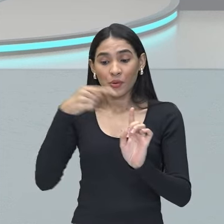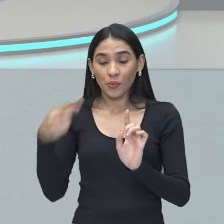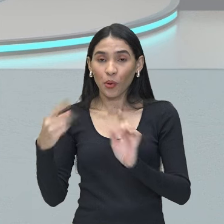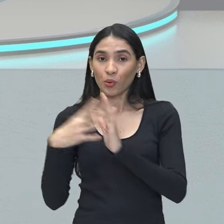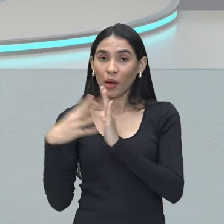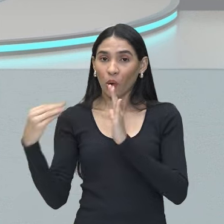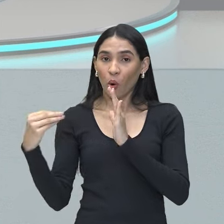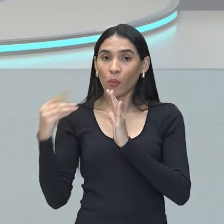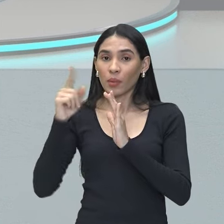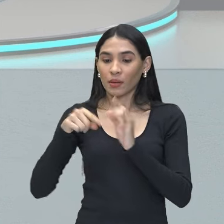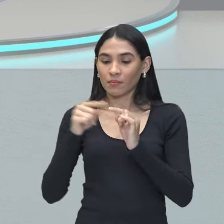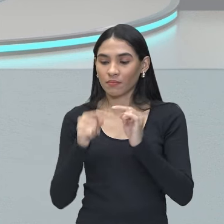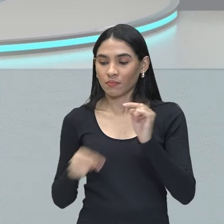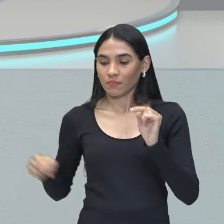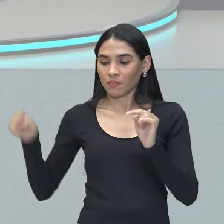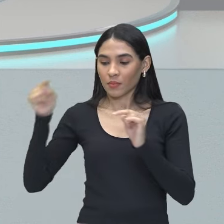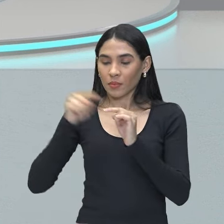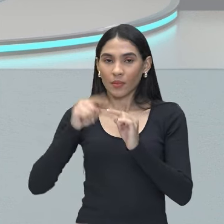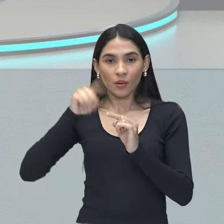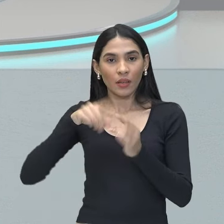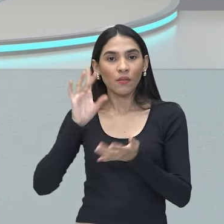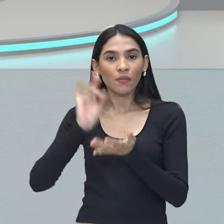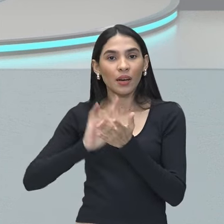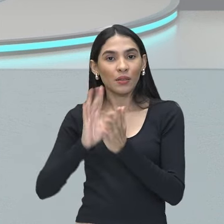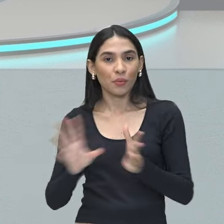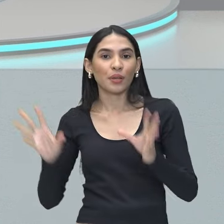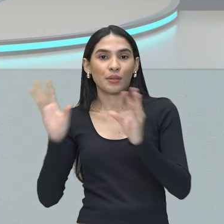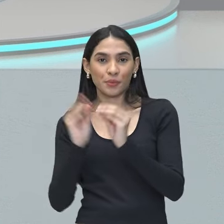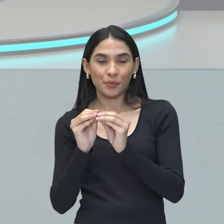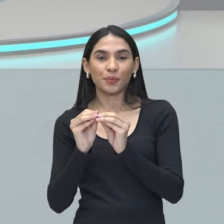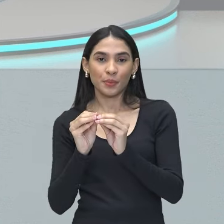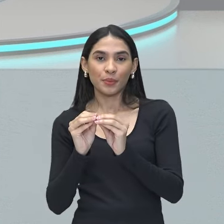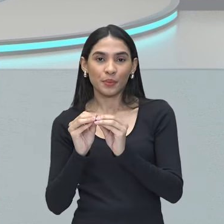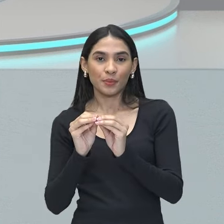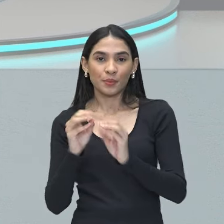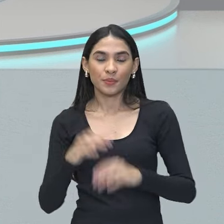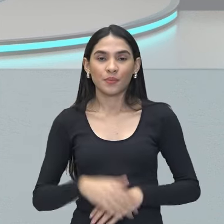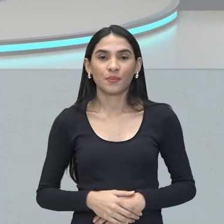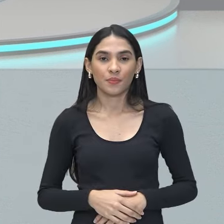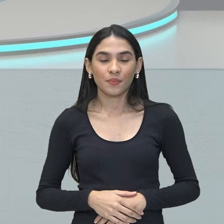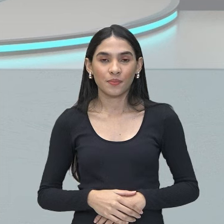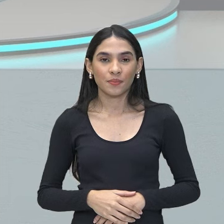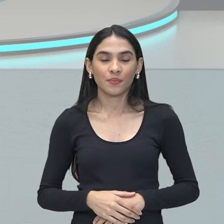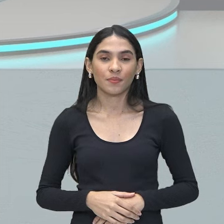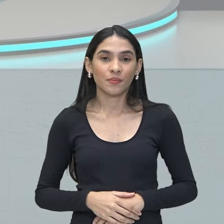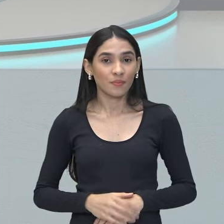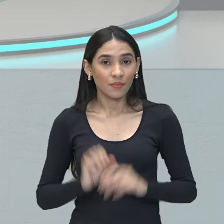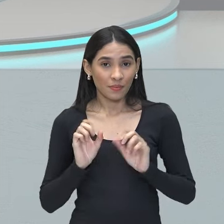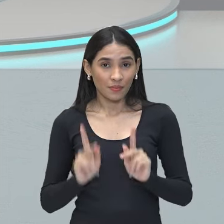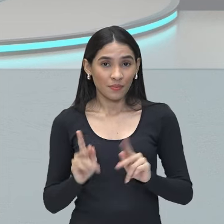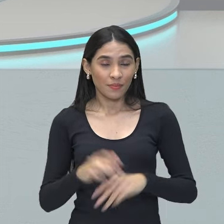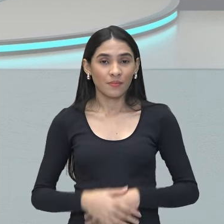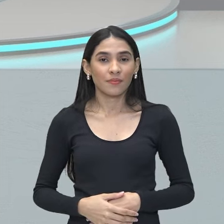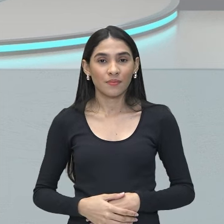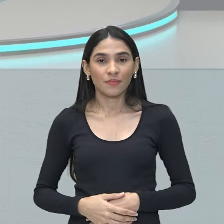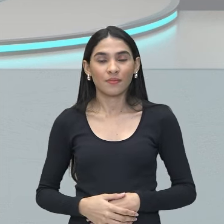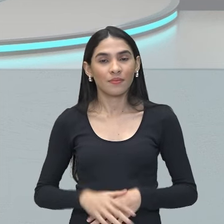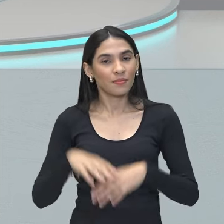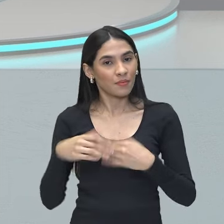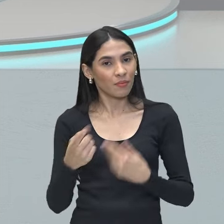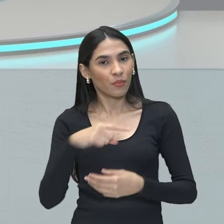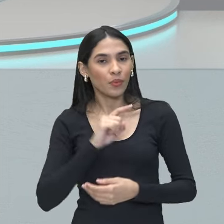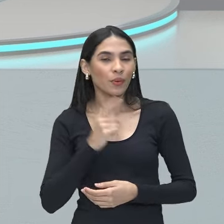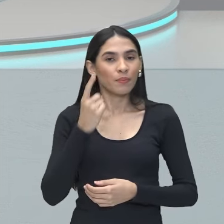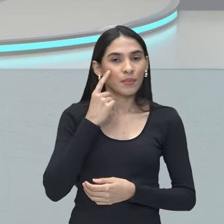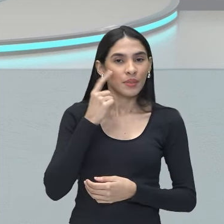ali, o círculo menor, seria, de fato, o meu resumo, o meu produto final, ok? Aqui a gente